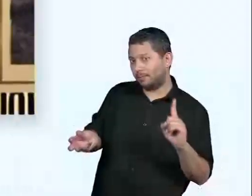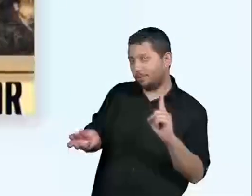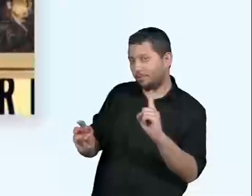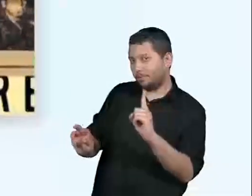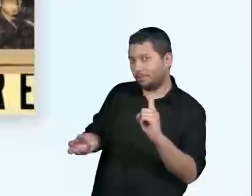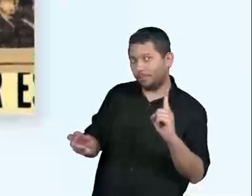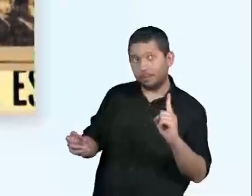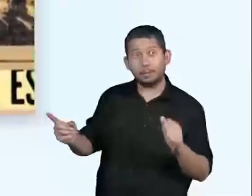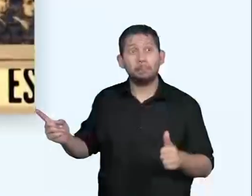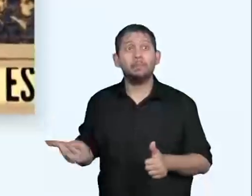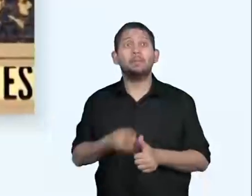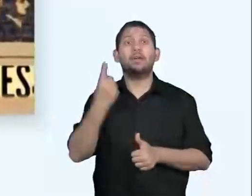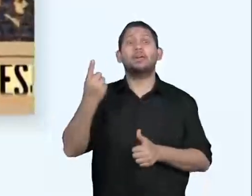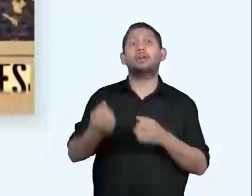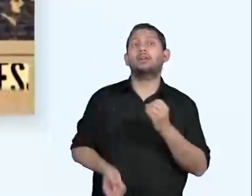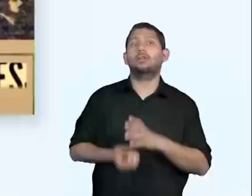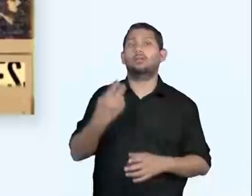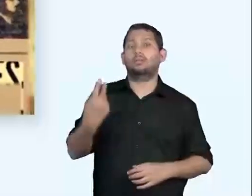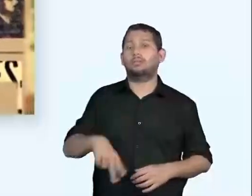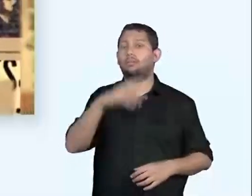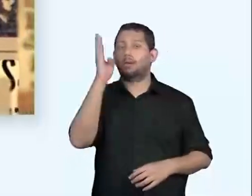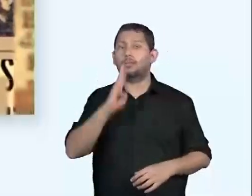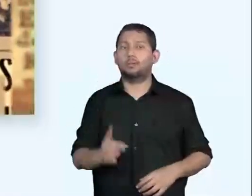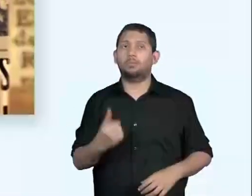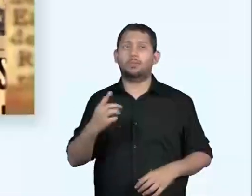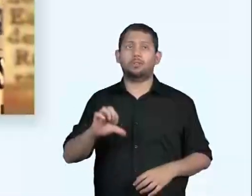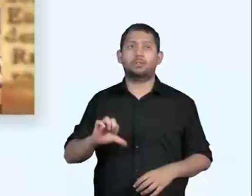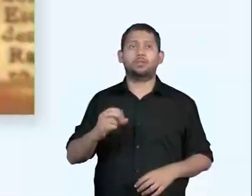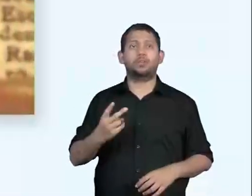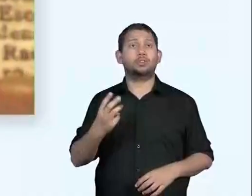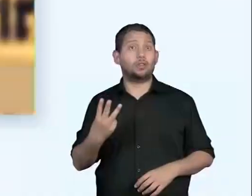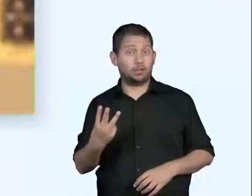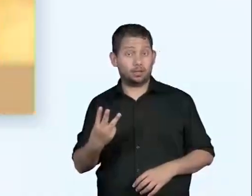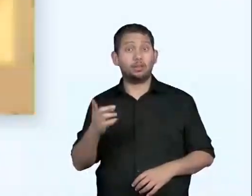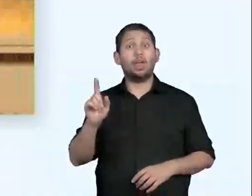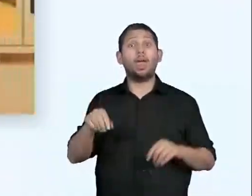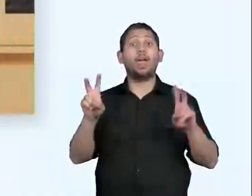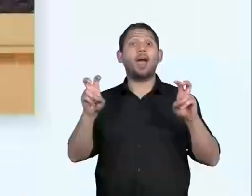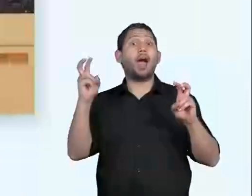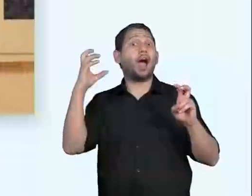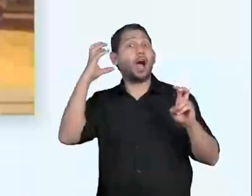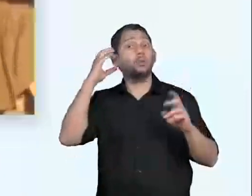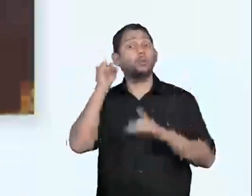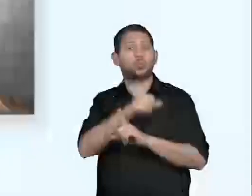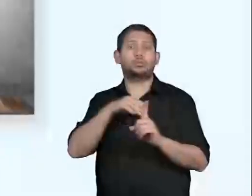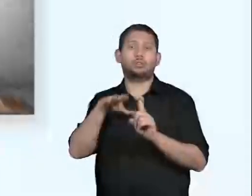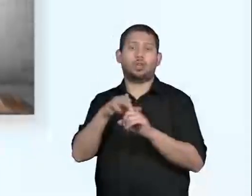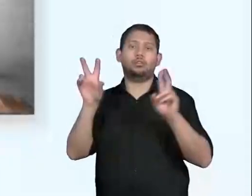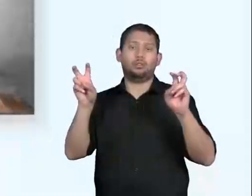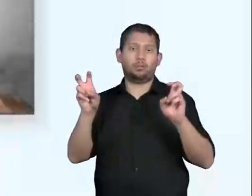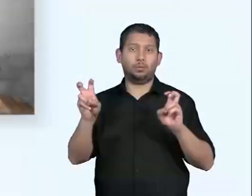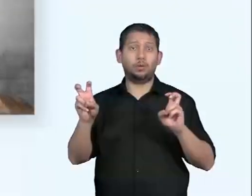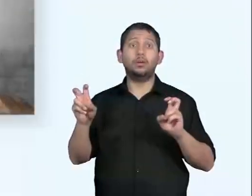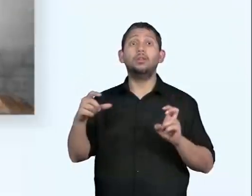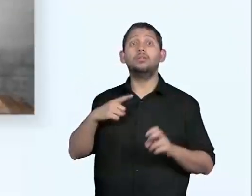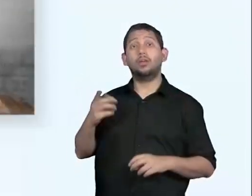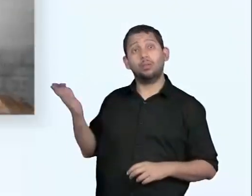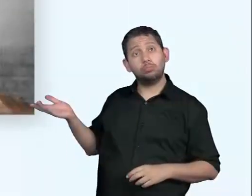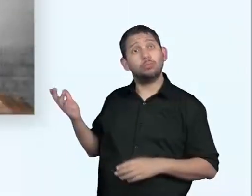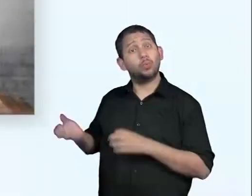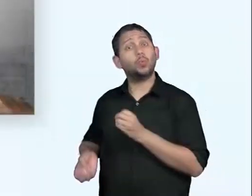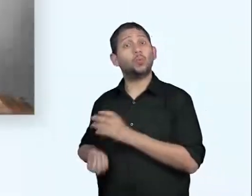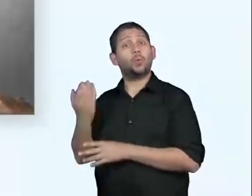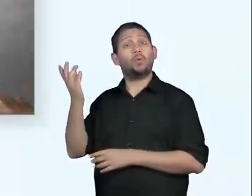primeira emissora nasceu em 1923, a Rádio Sociedade do Rio de Janeiro, fundada por Roquete Pinto, que se